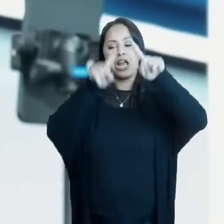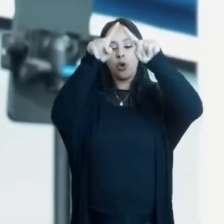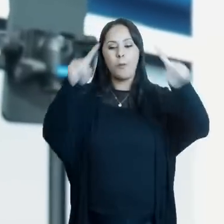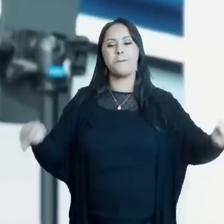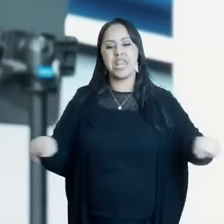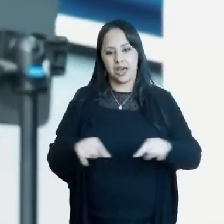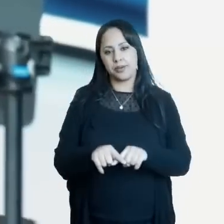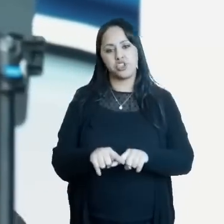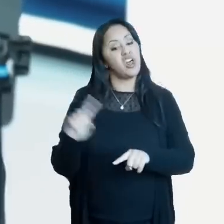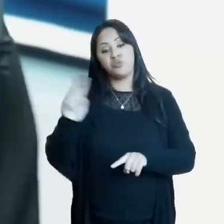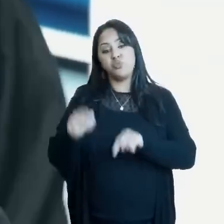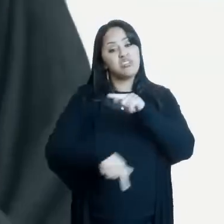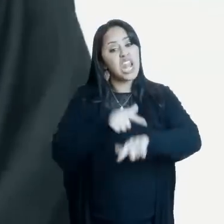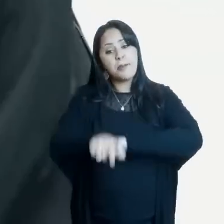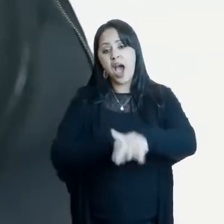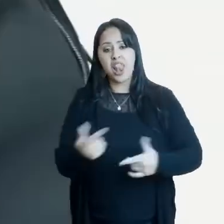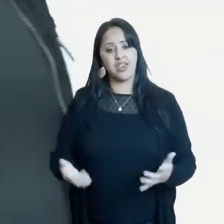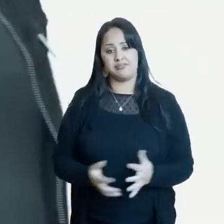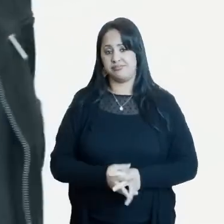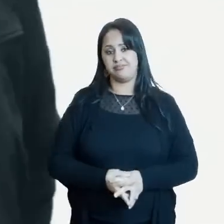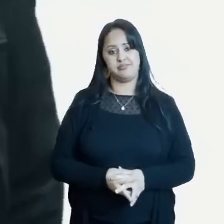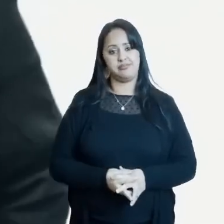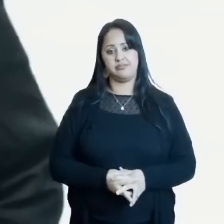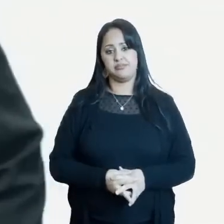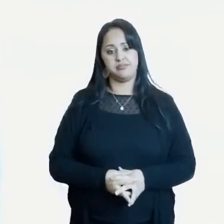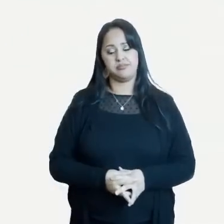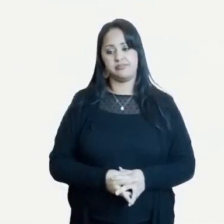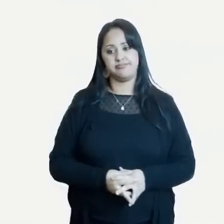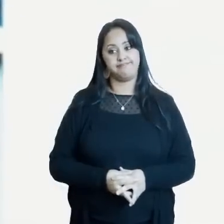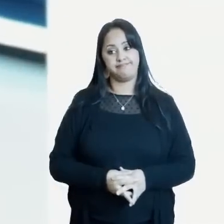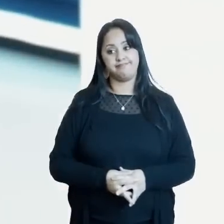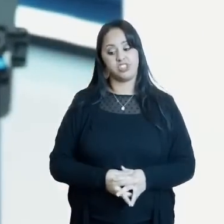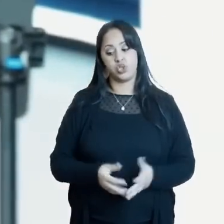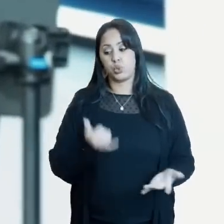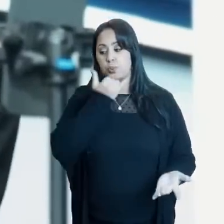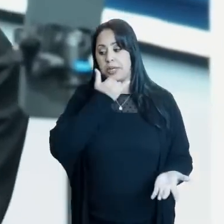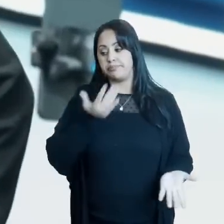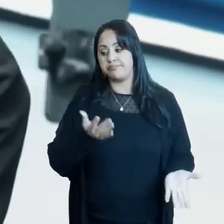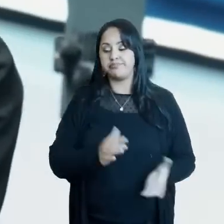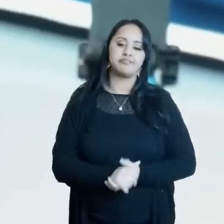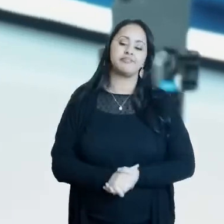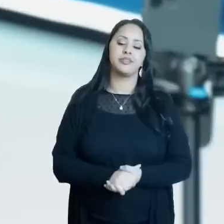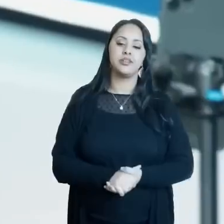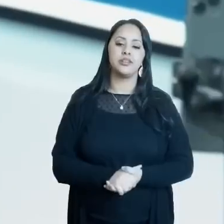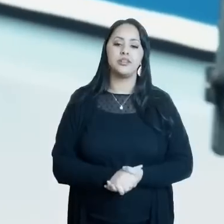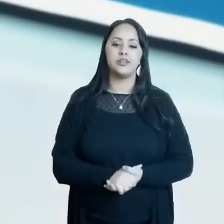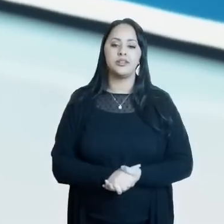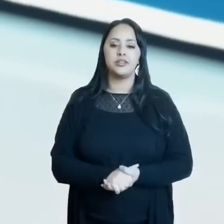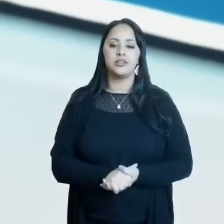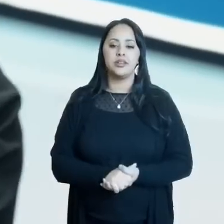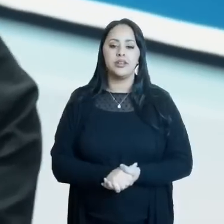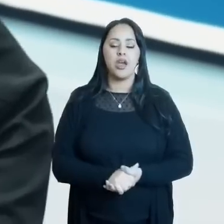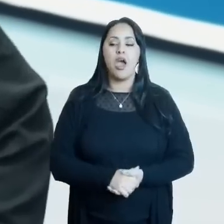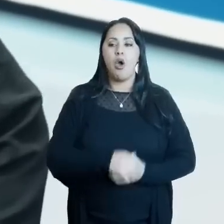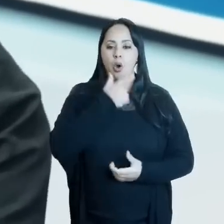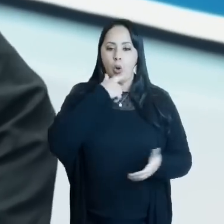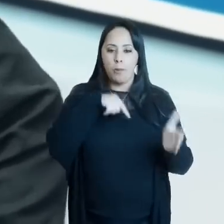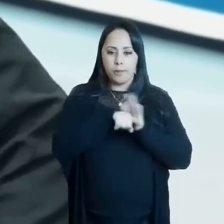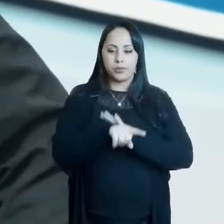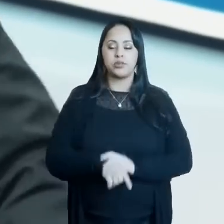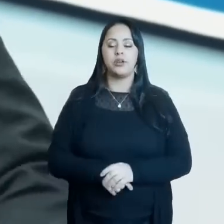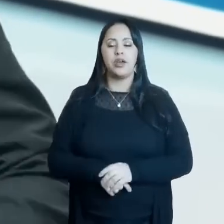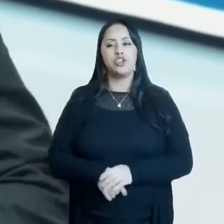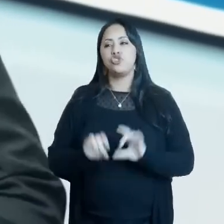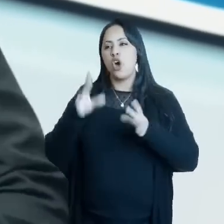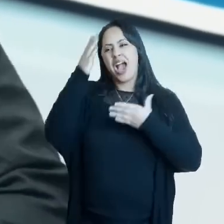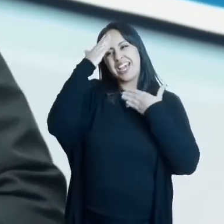assim, pegando, indo em obra, visitando obra? Não, não existe isso. Arthur Gomes, só tenho a agradecer primeiramente a Deus